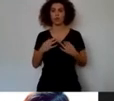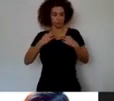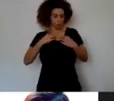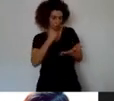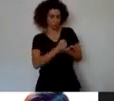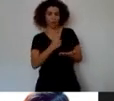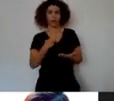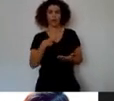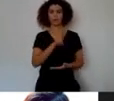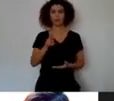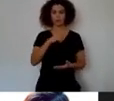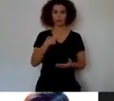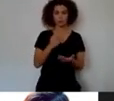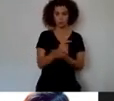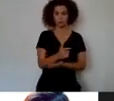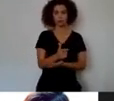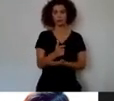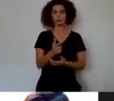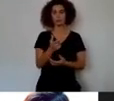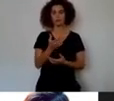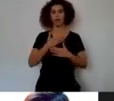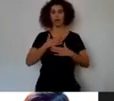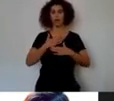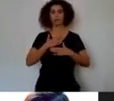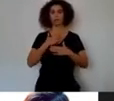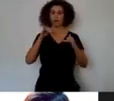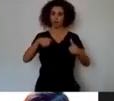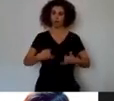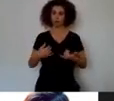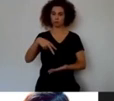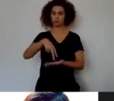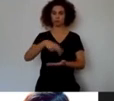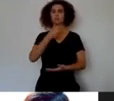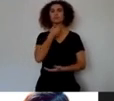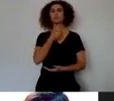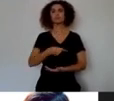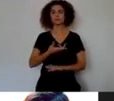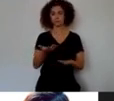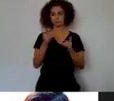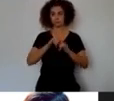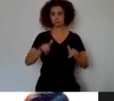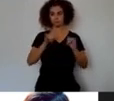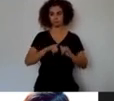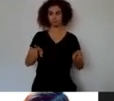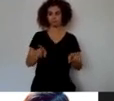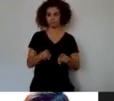certa forma, né, usar a nossa voz nesse momento, né? E aí faz parte do nosso racismo também, nessa